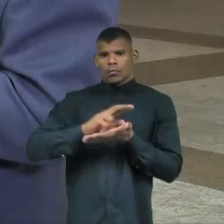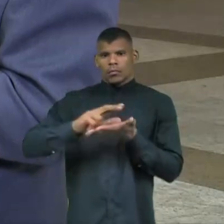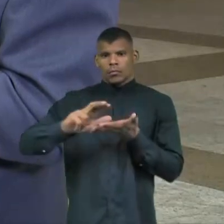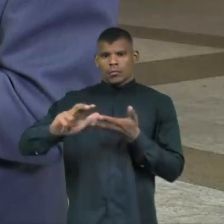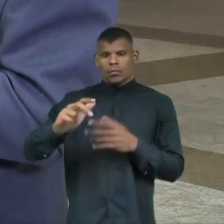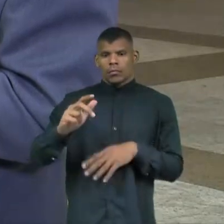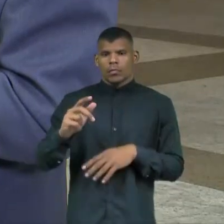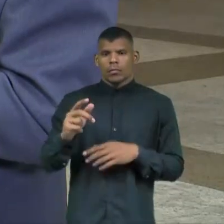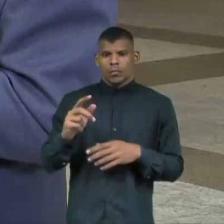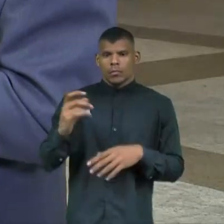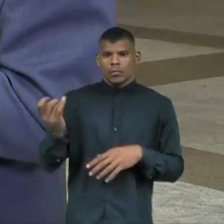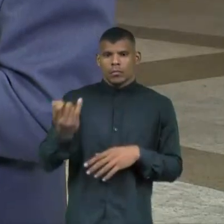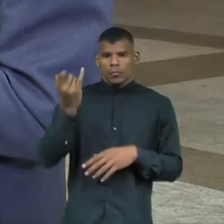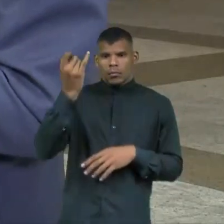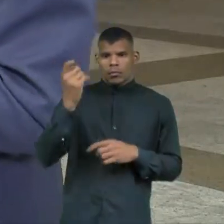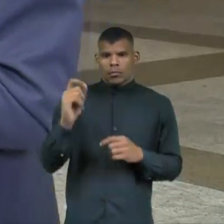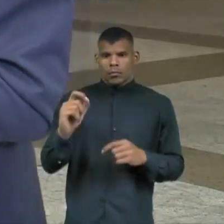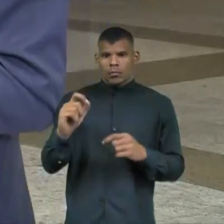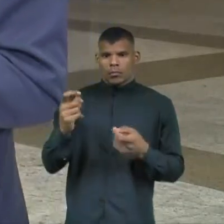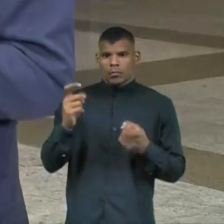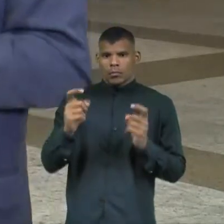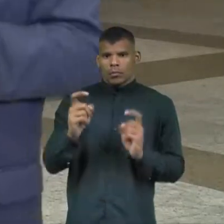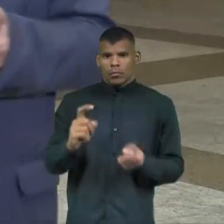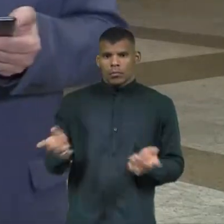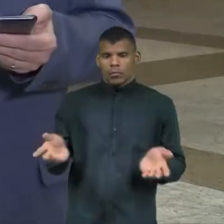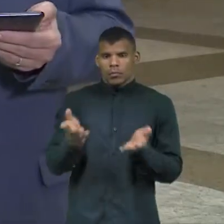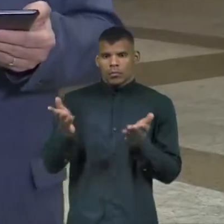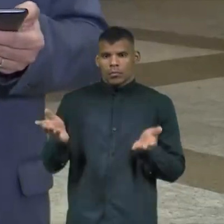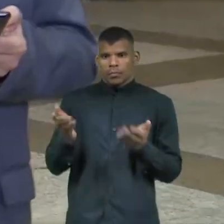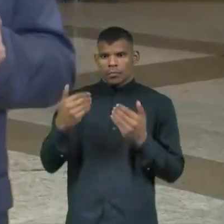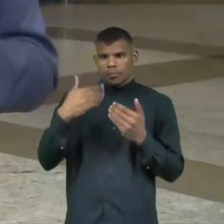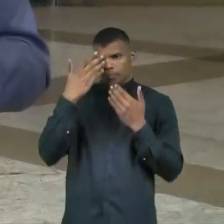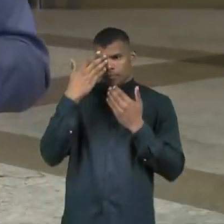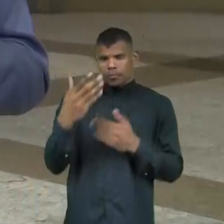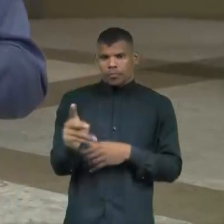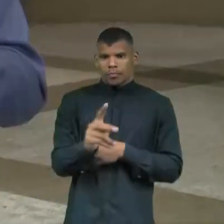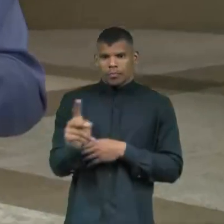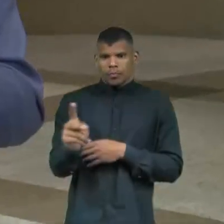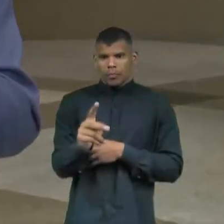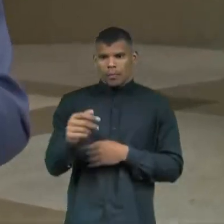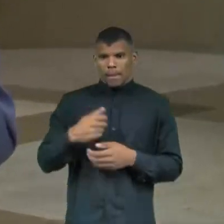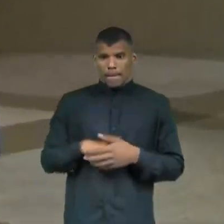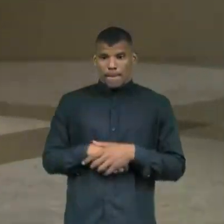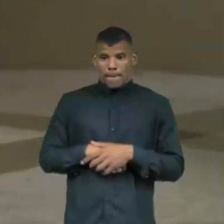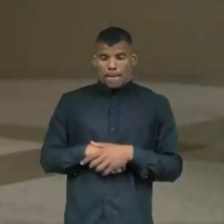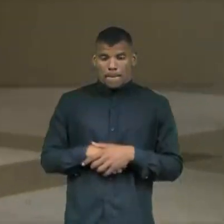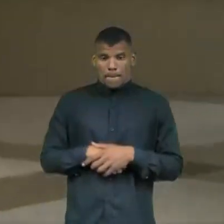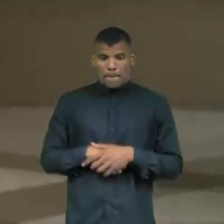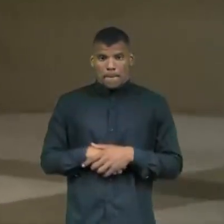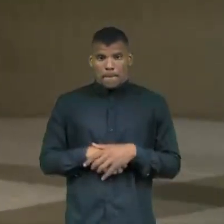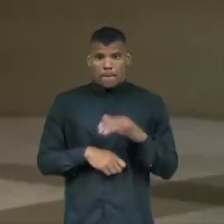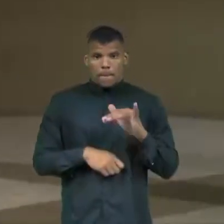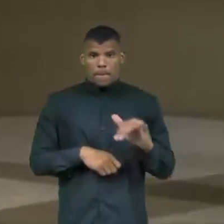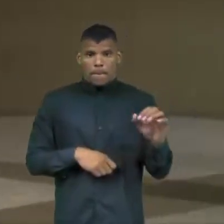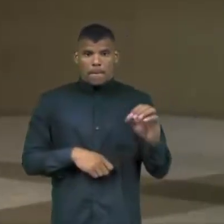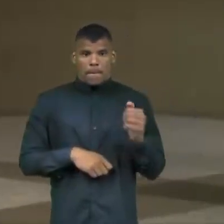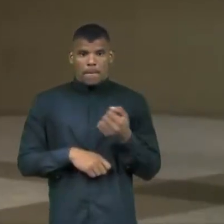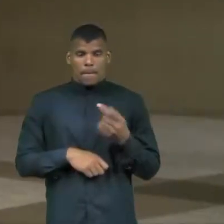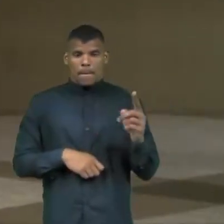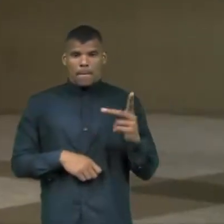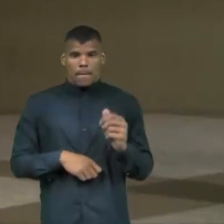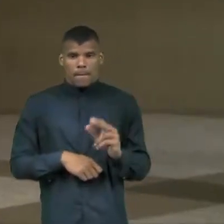algo que é fundamental para engrandecer o debate. Valeu. Obrigado, professor, pelas informações. Professor João Paulo aqui comigo, ao vivo,